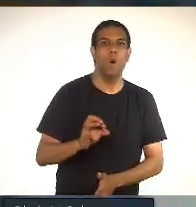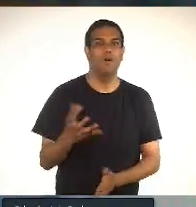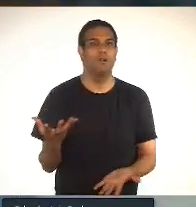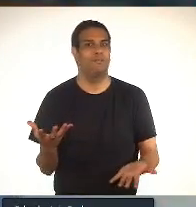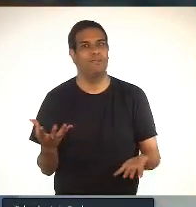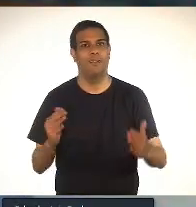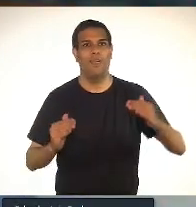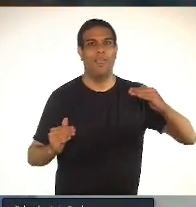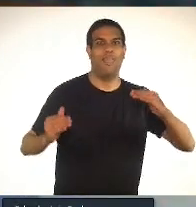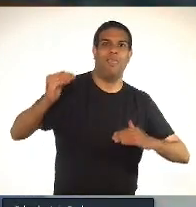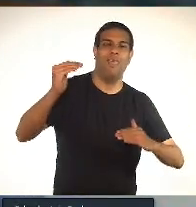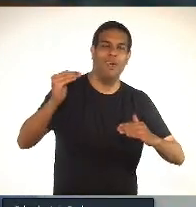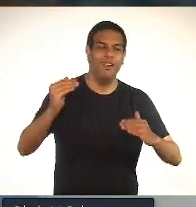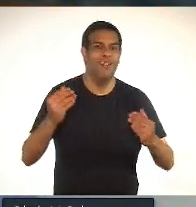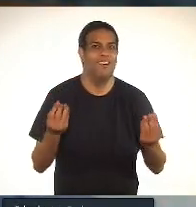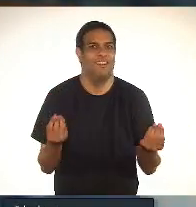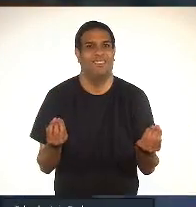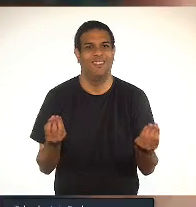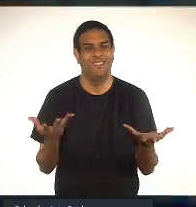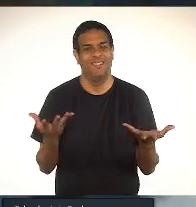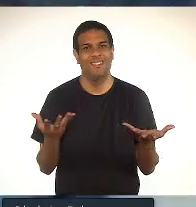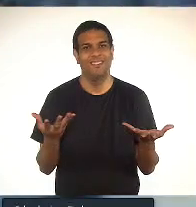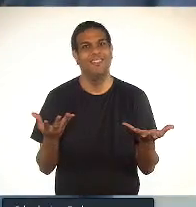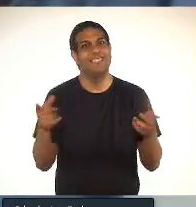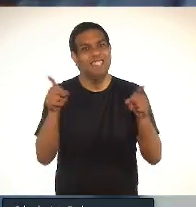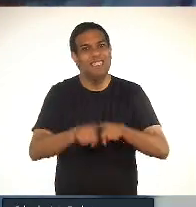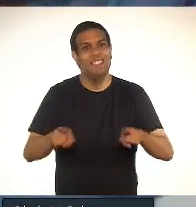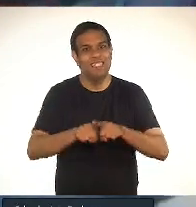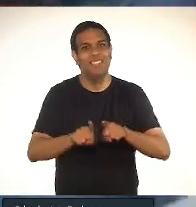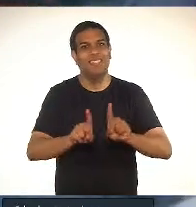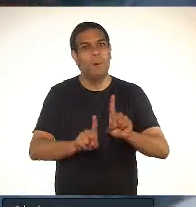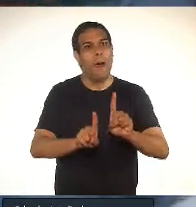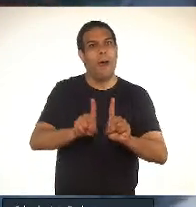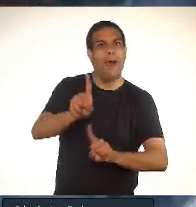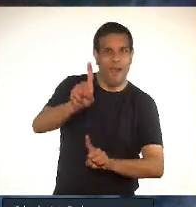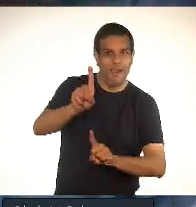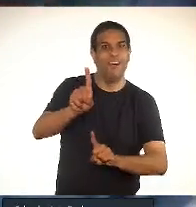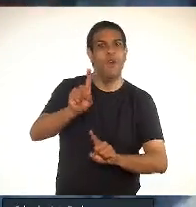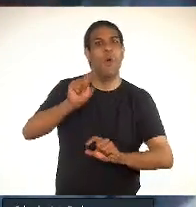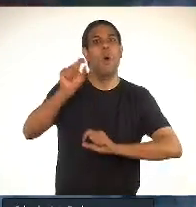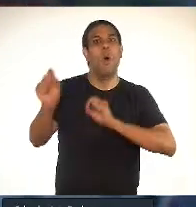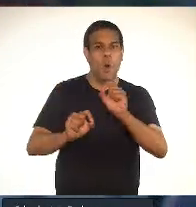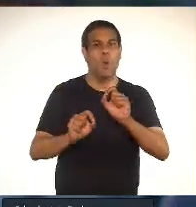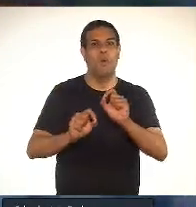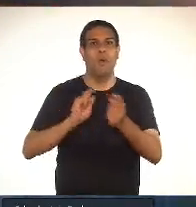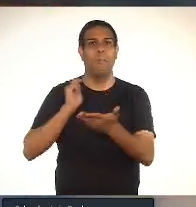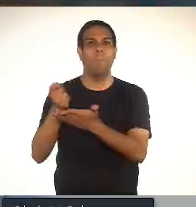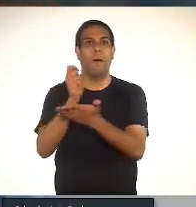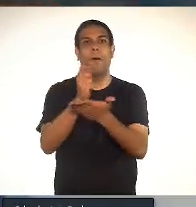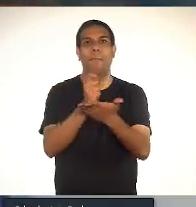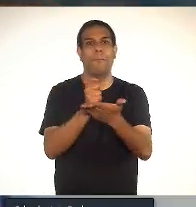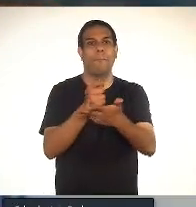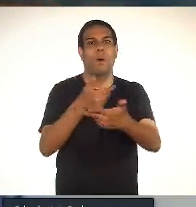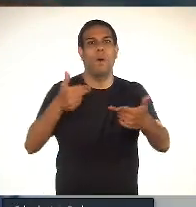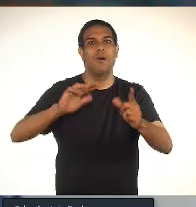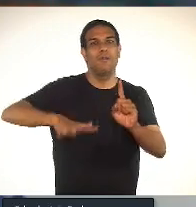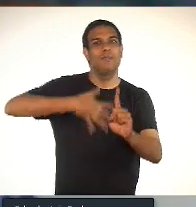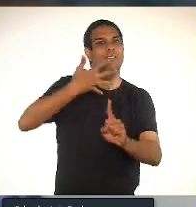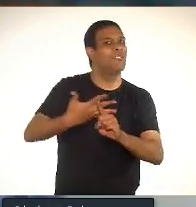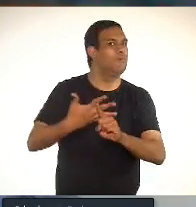o dobro do individual. E ainda tem o crescimento brutal da folha. Então, não pode